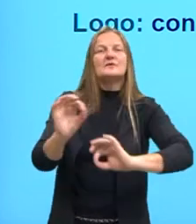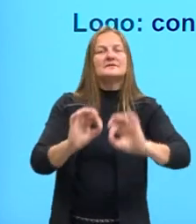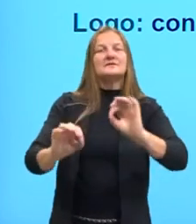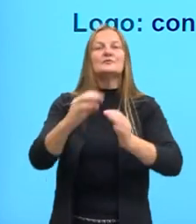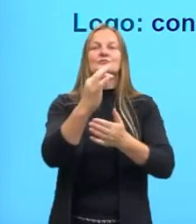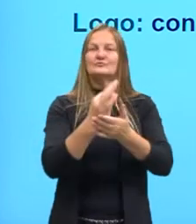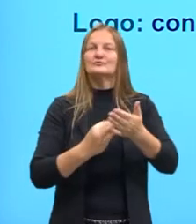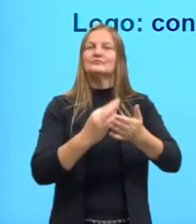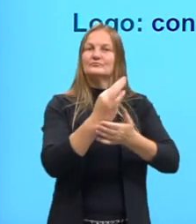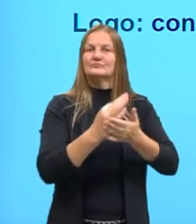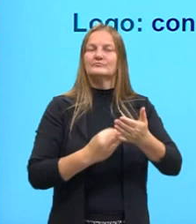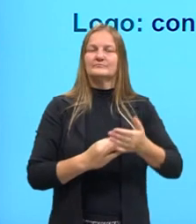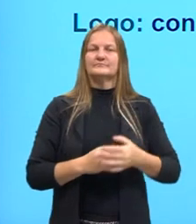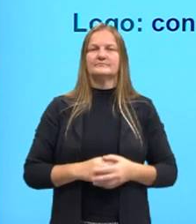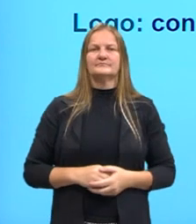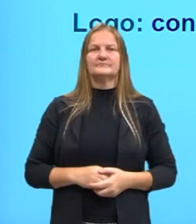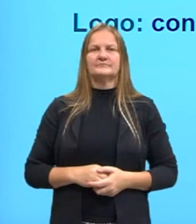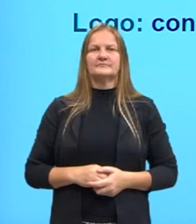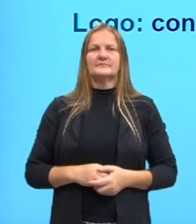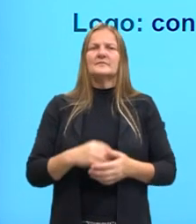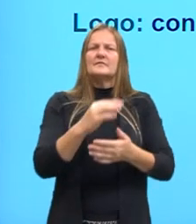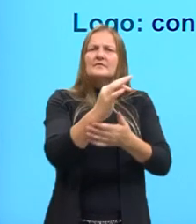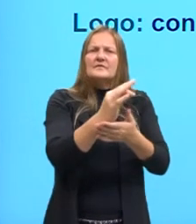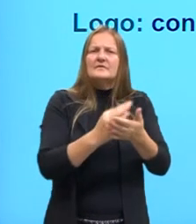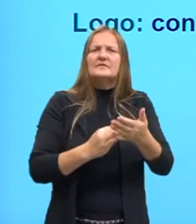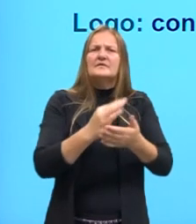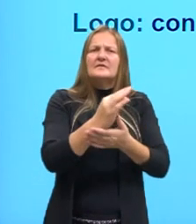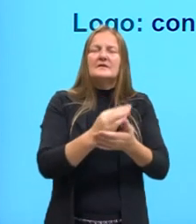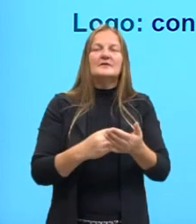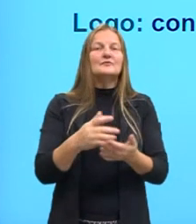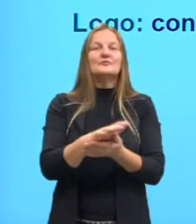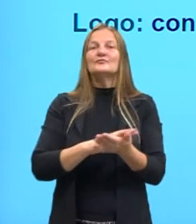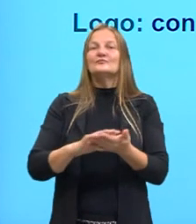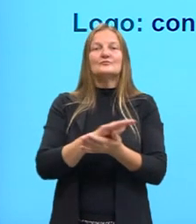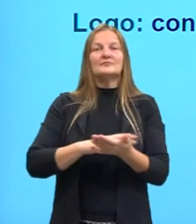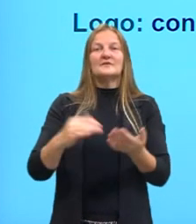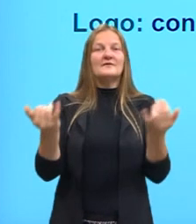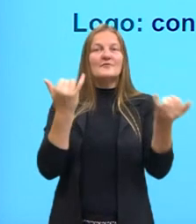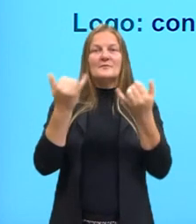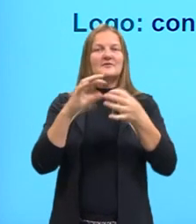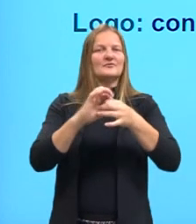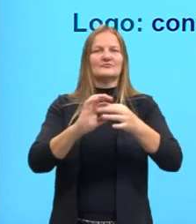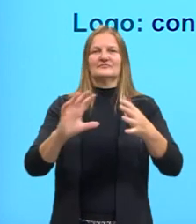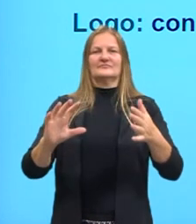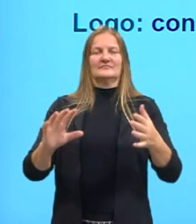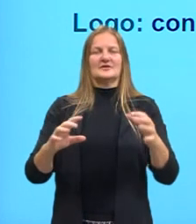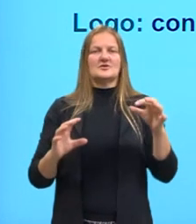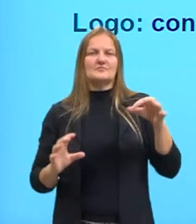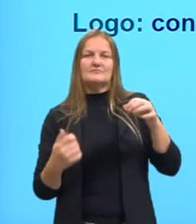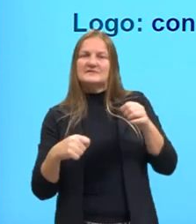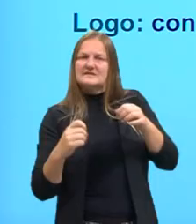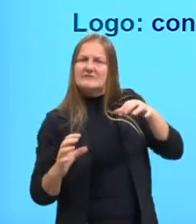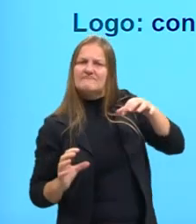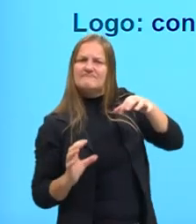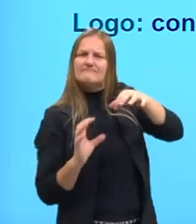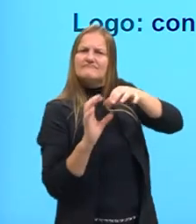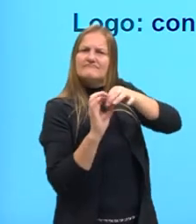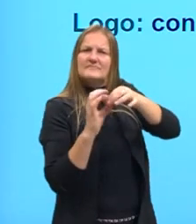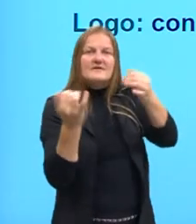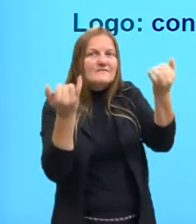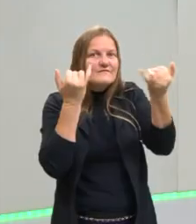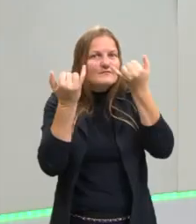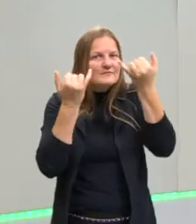né o meu texto não tem informações soltas mais uma vez ele tem